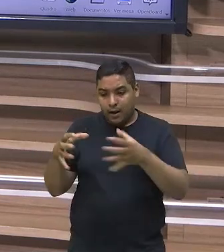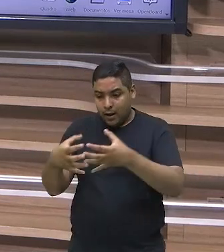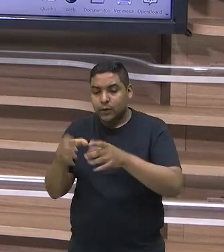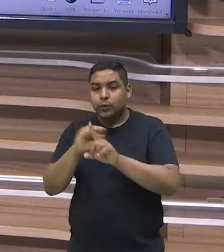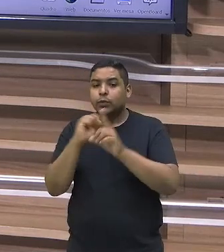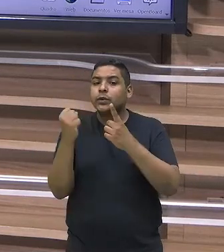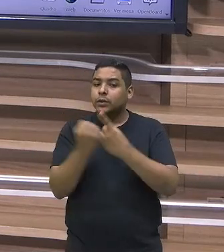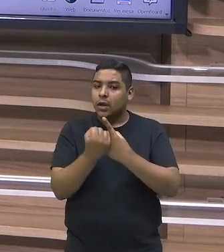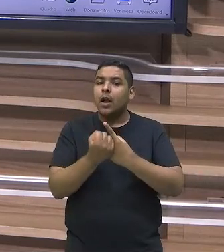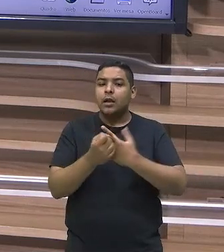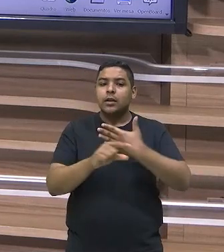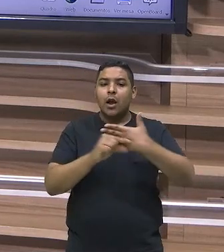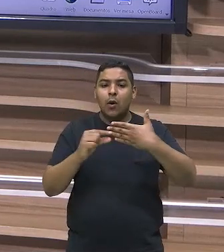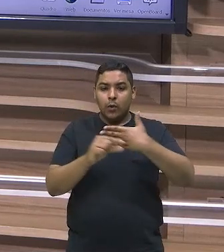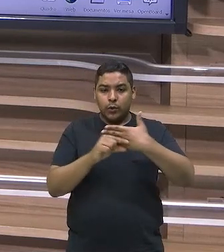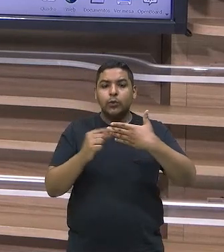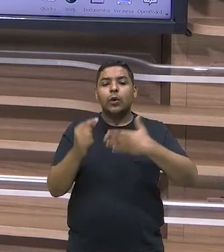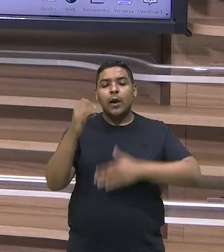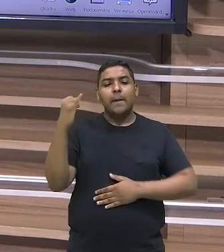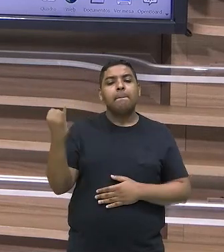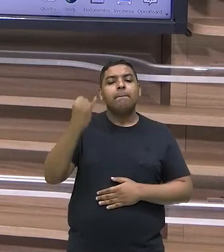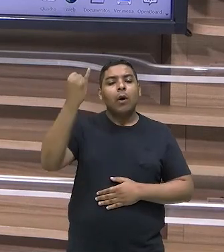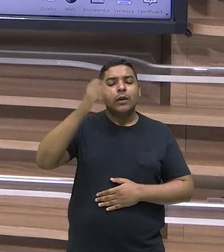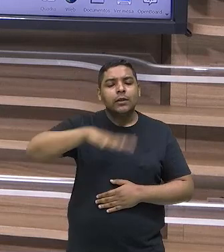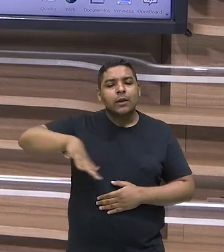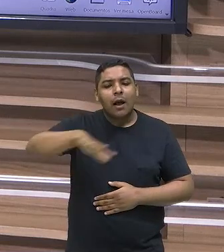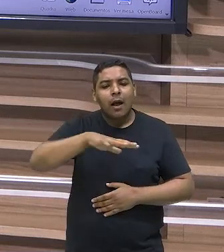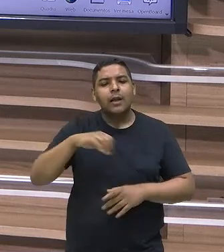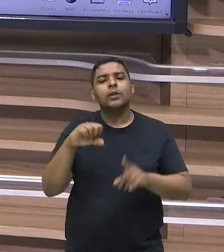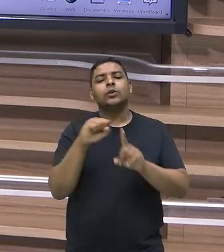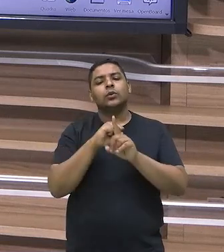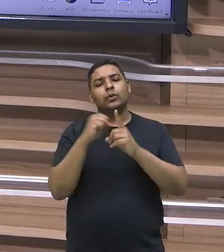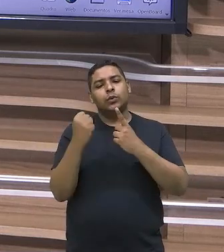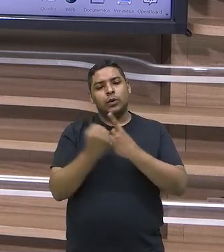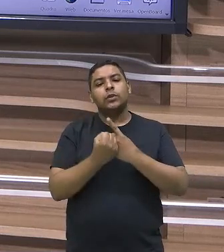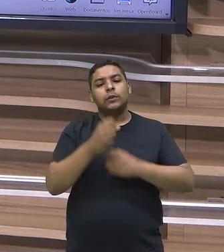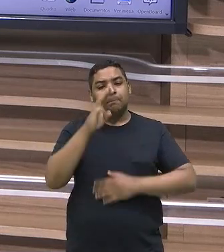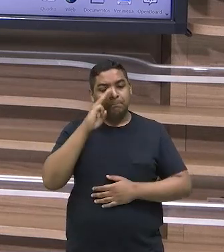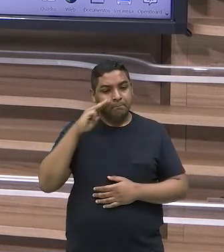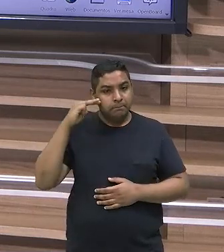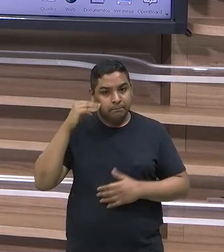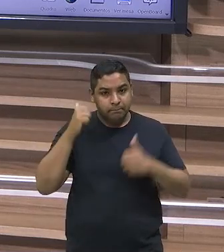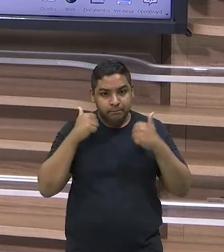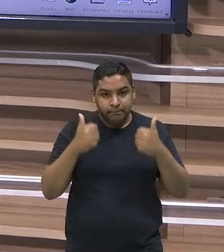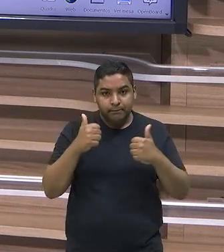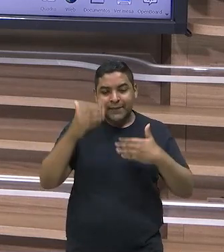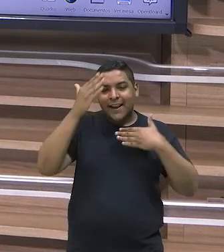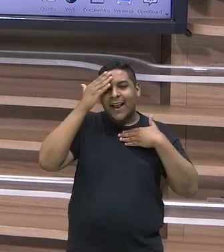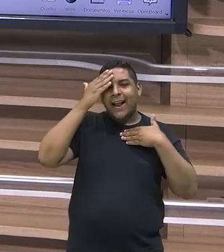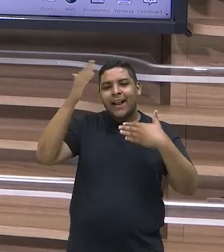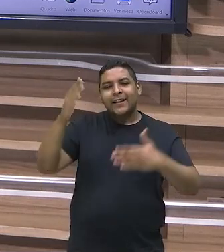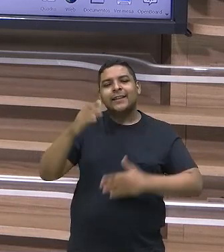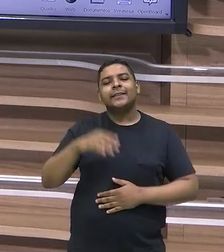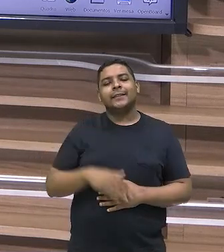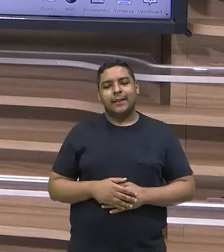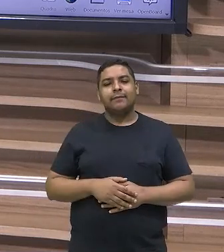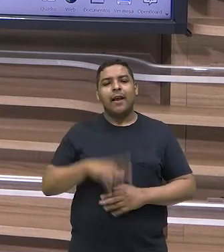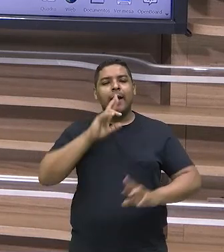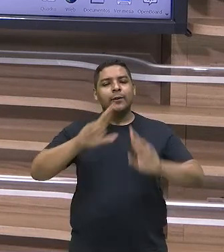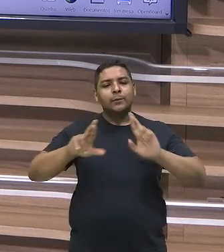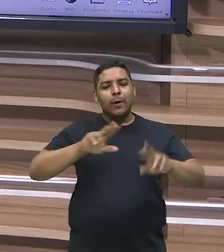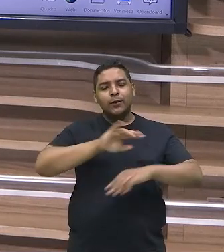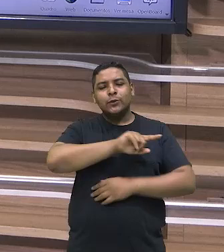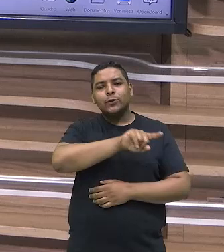autor tão importante para a sociologia, que é Karl Marx. Queremos agradecer a participação